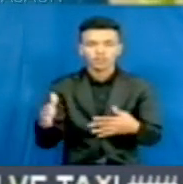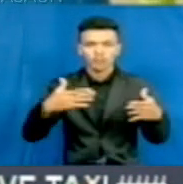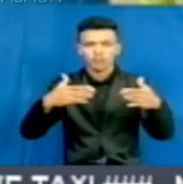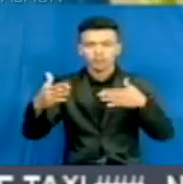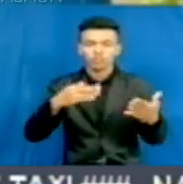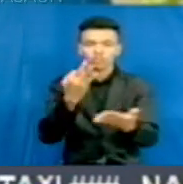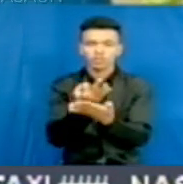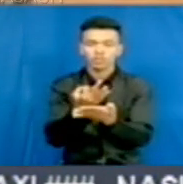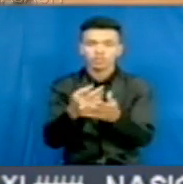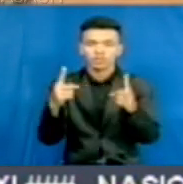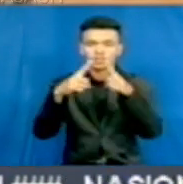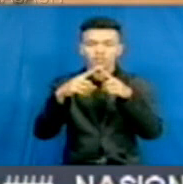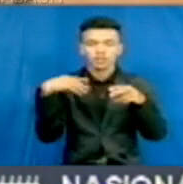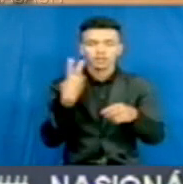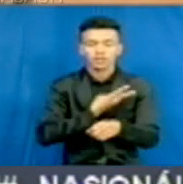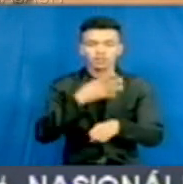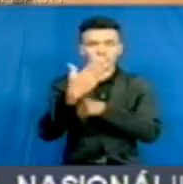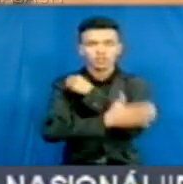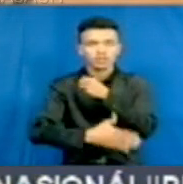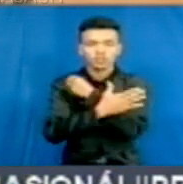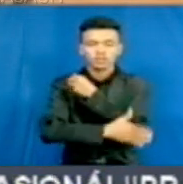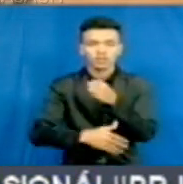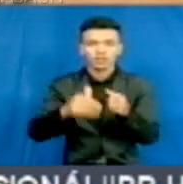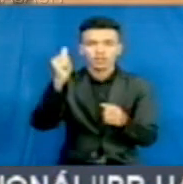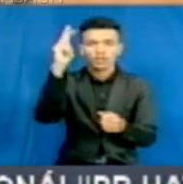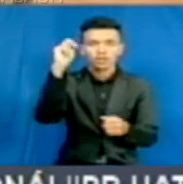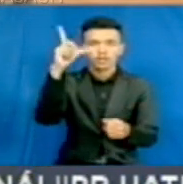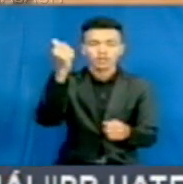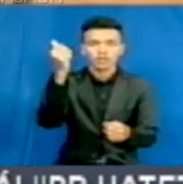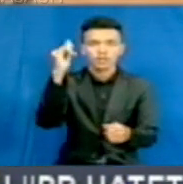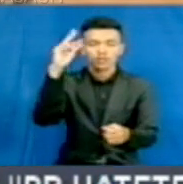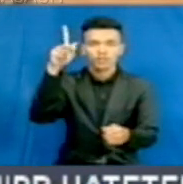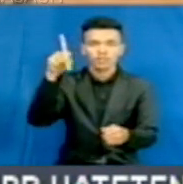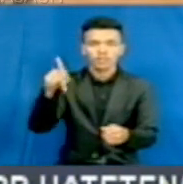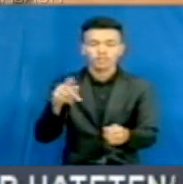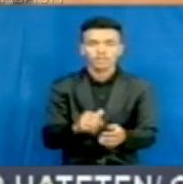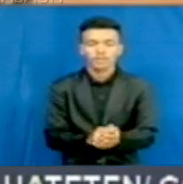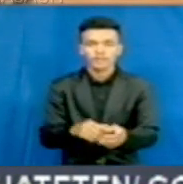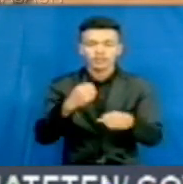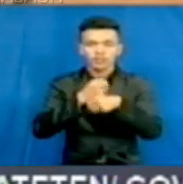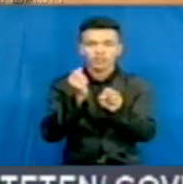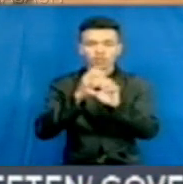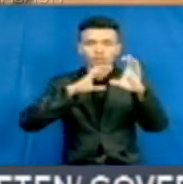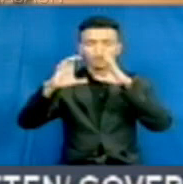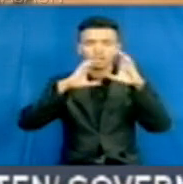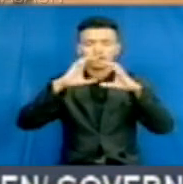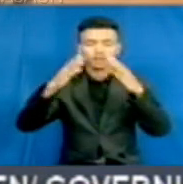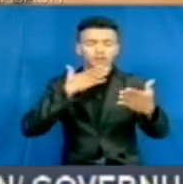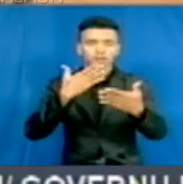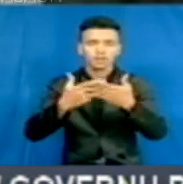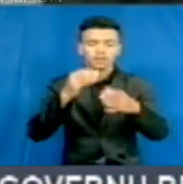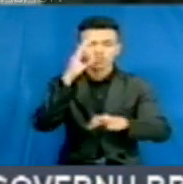fundos ser mais itinerai. Presidente, autoridade, ANLEIP, atentem, se halo comunicação dia com o titular do projeto SIRA,